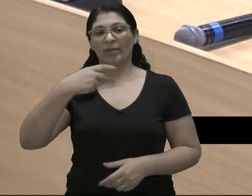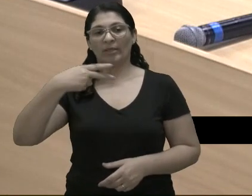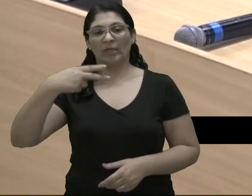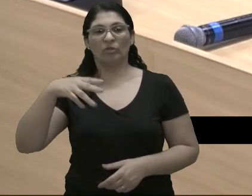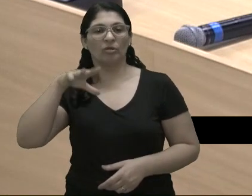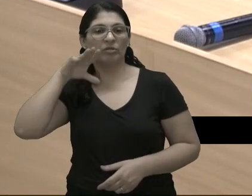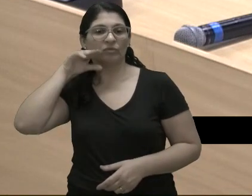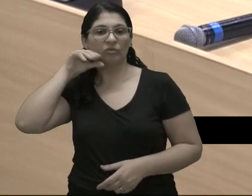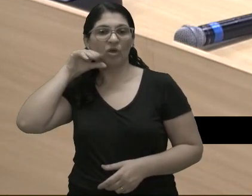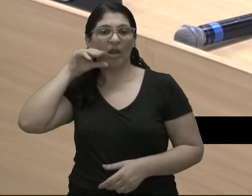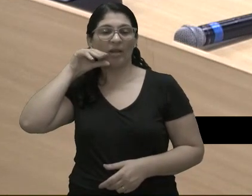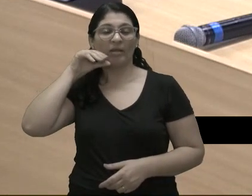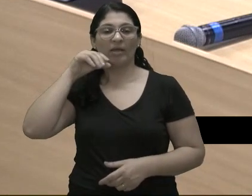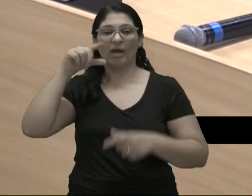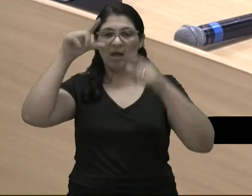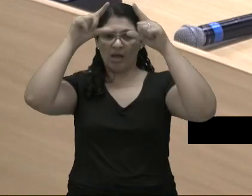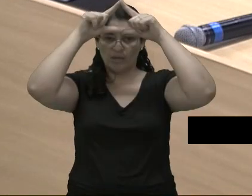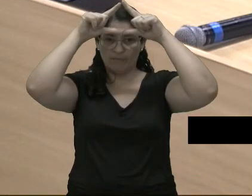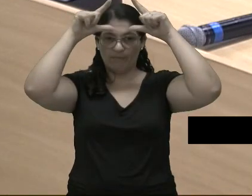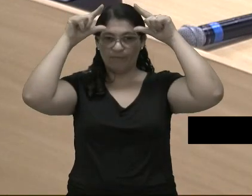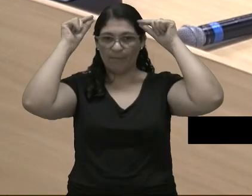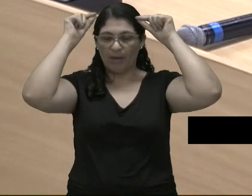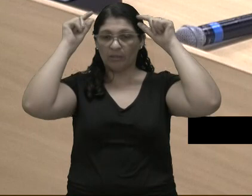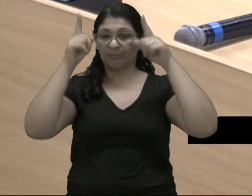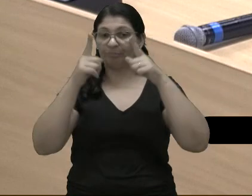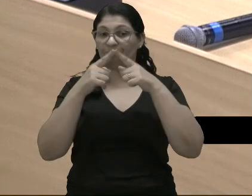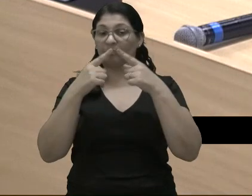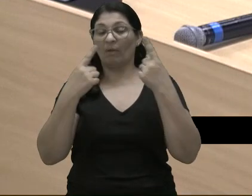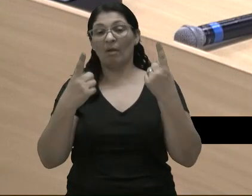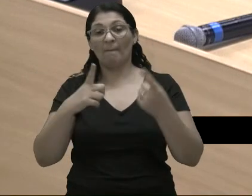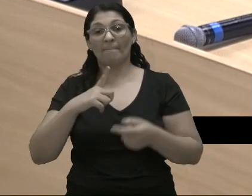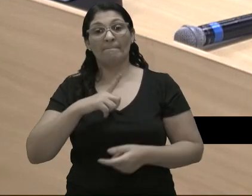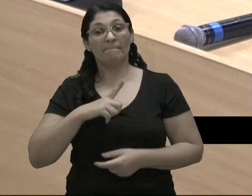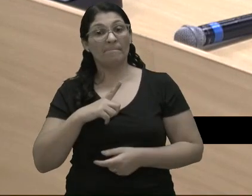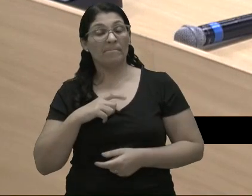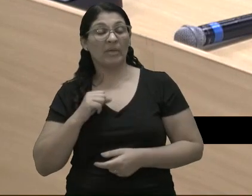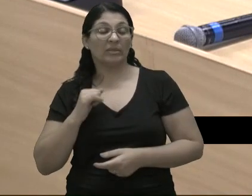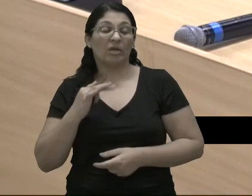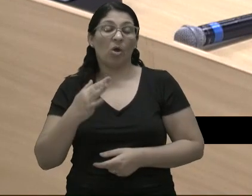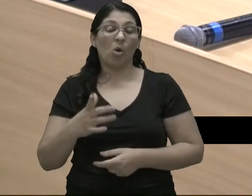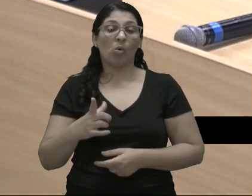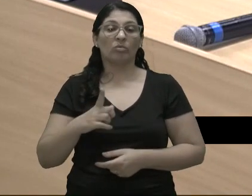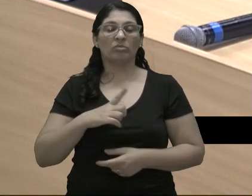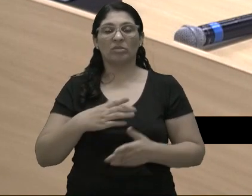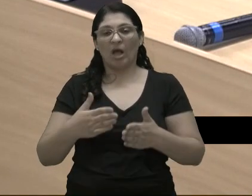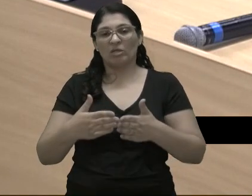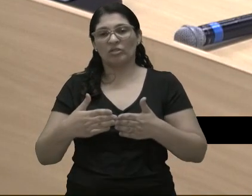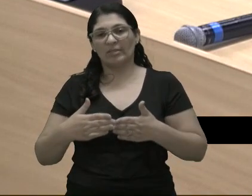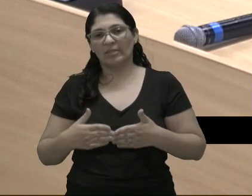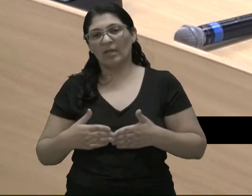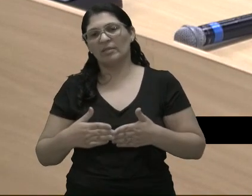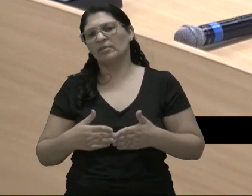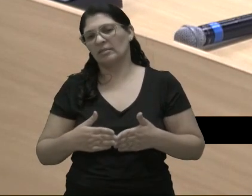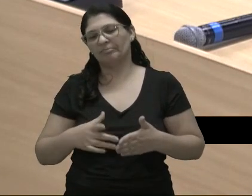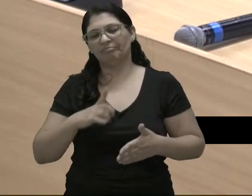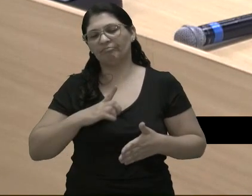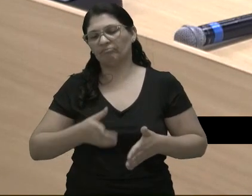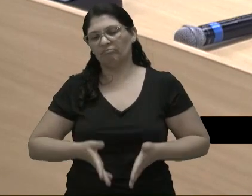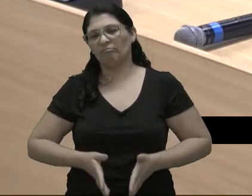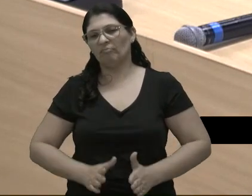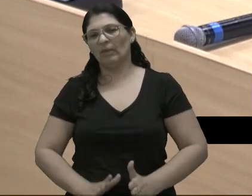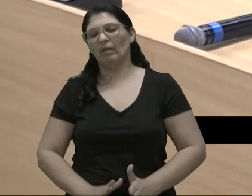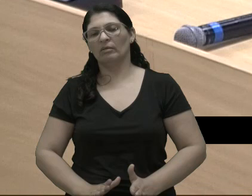da enfermagem, tá? Porém, tem alguns que estão em licença maternidade, então, se o